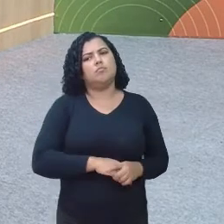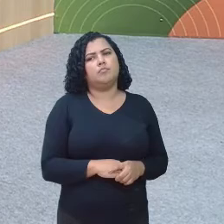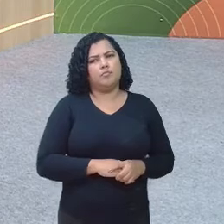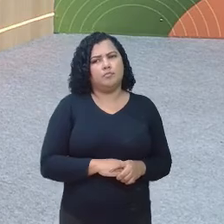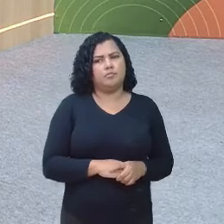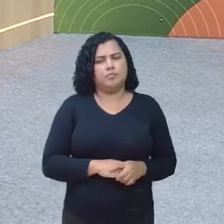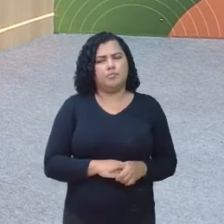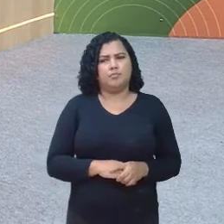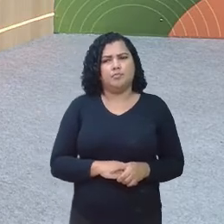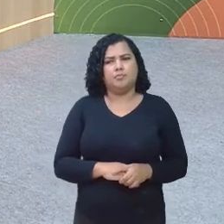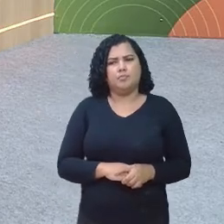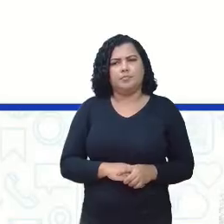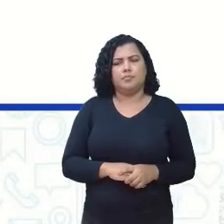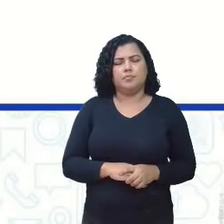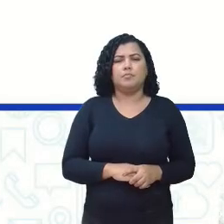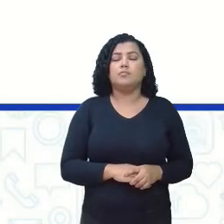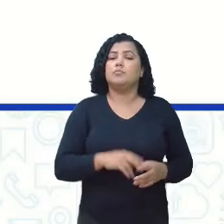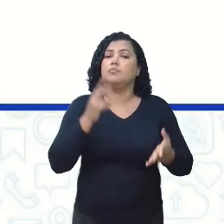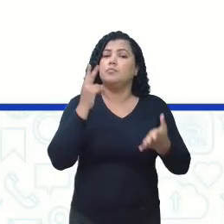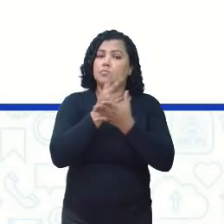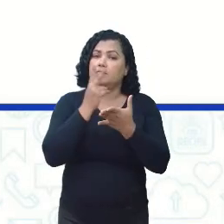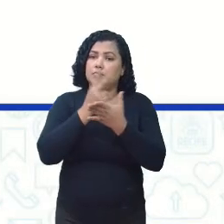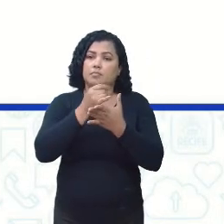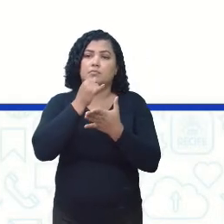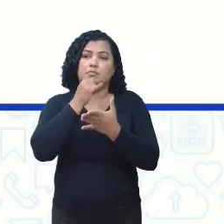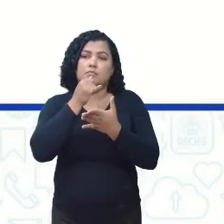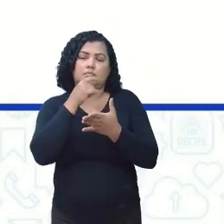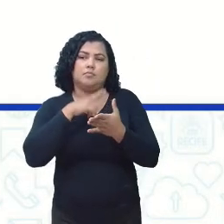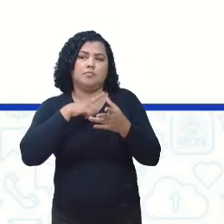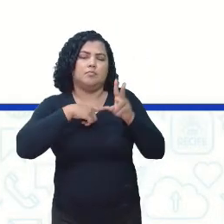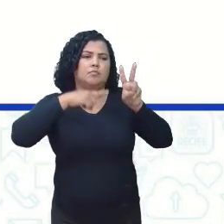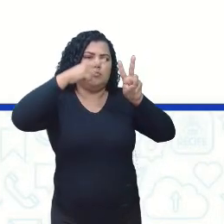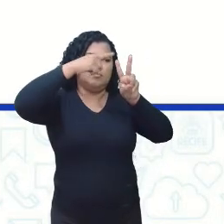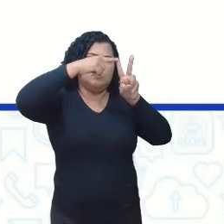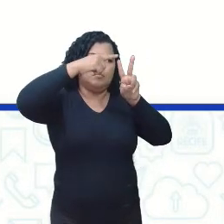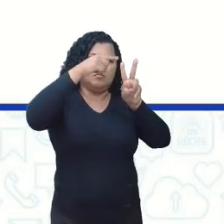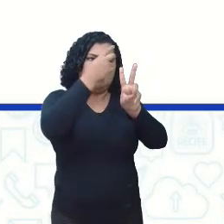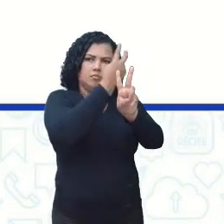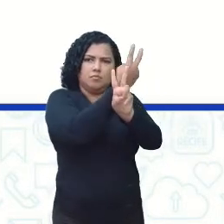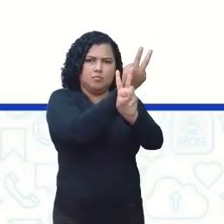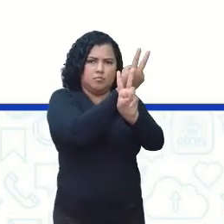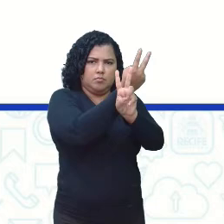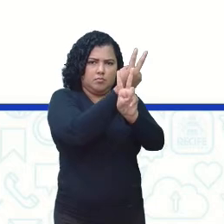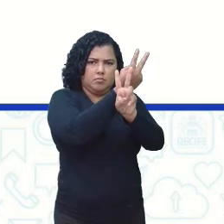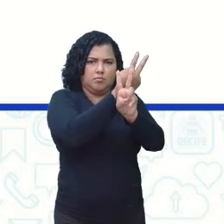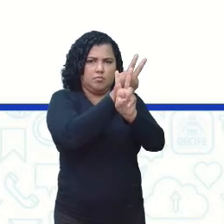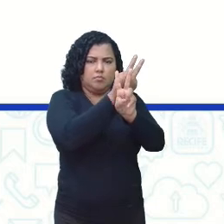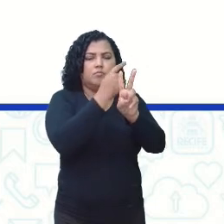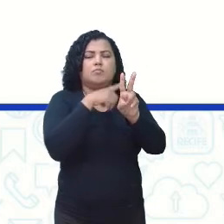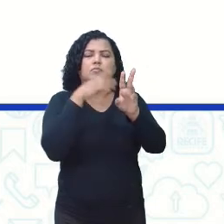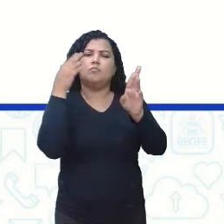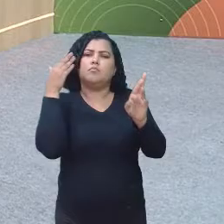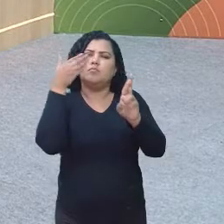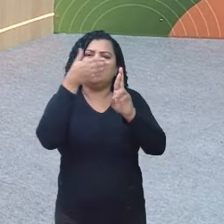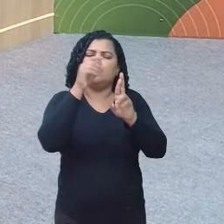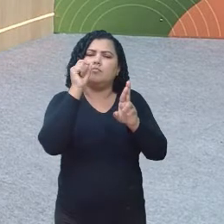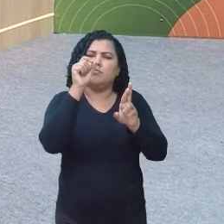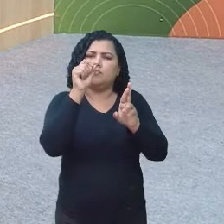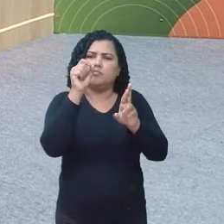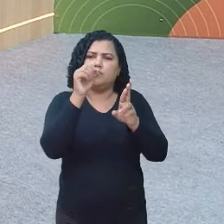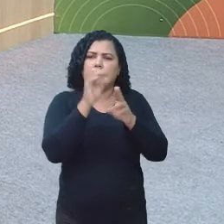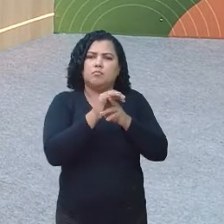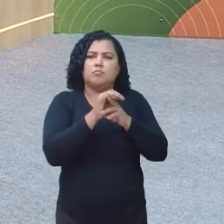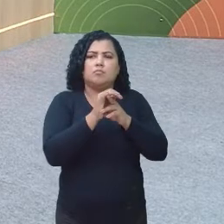lados, tá certo? Então, toda vez que a gente tiver uma raiz e tiver um 2 ali, a gente vai se referir à